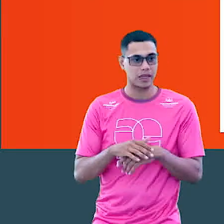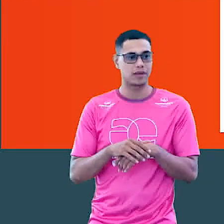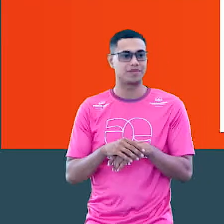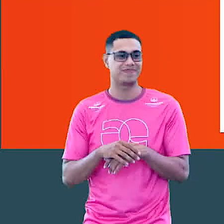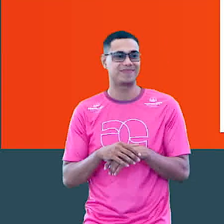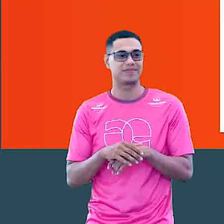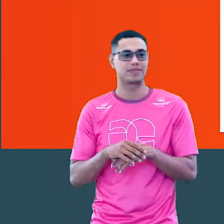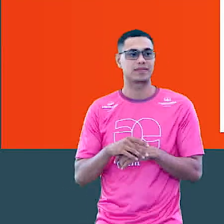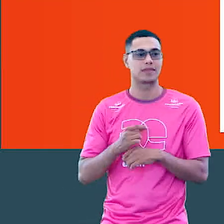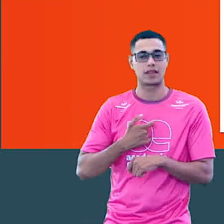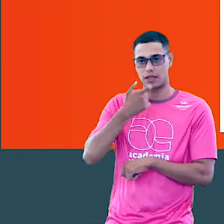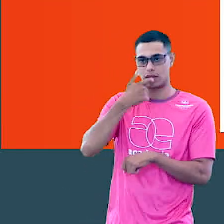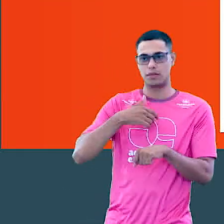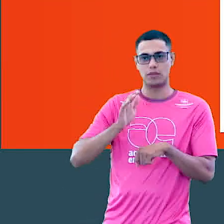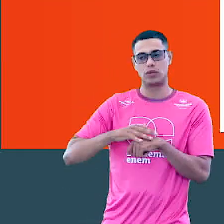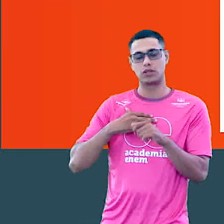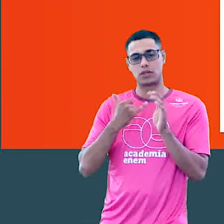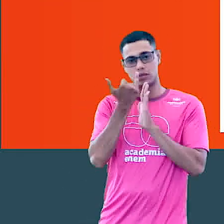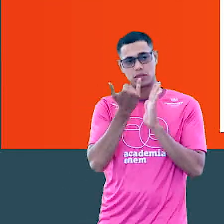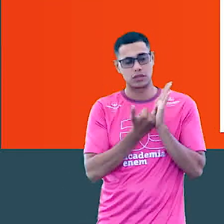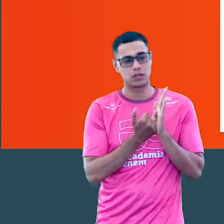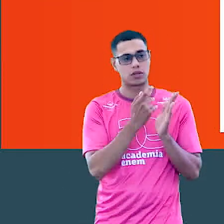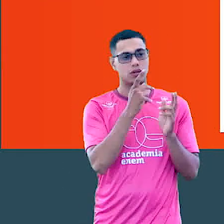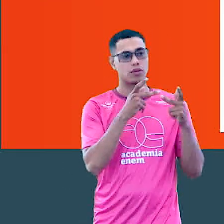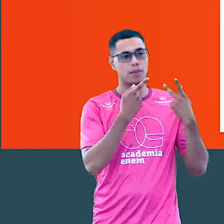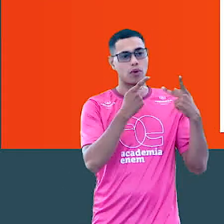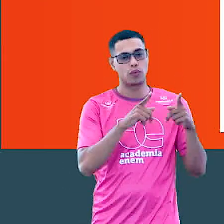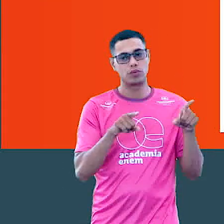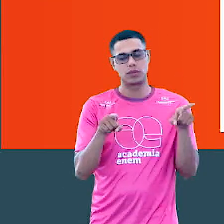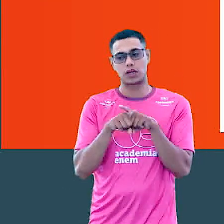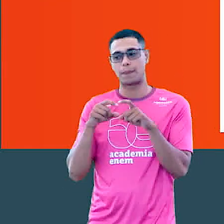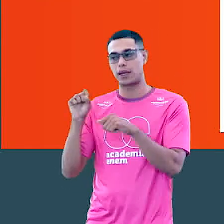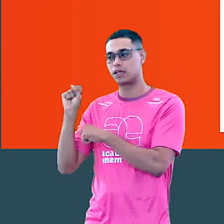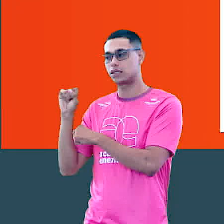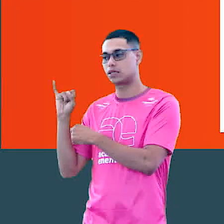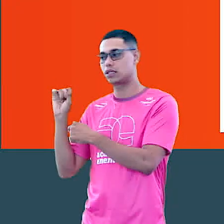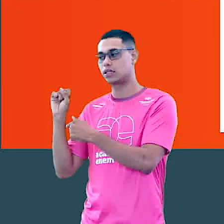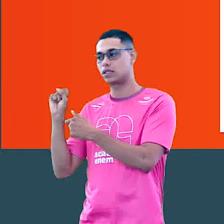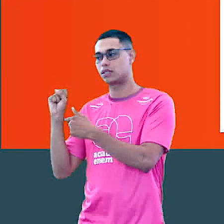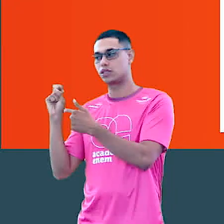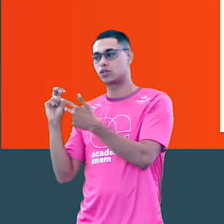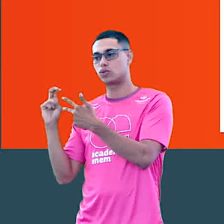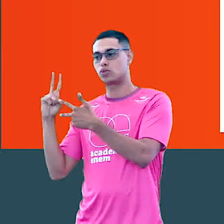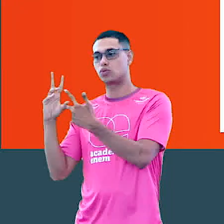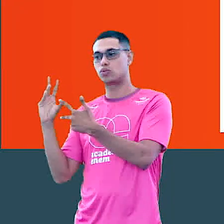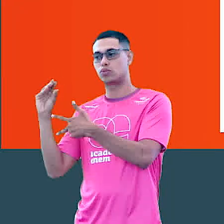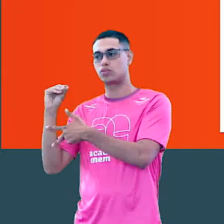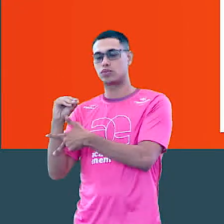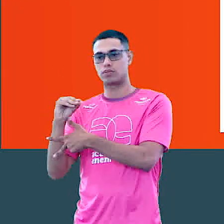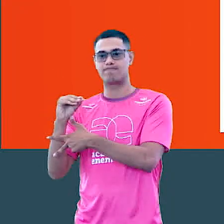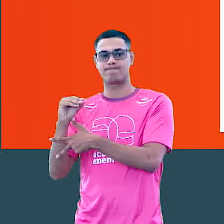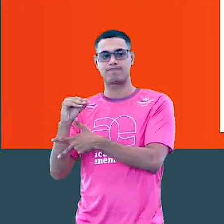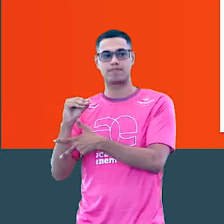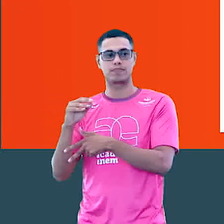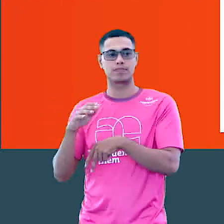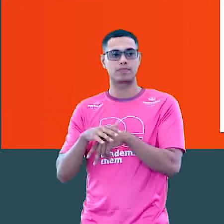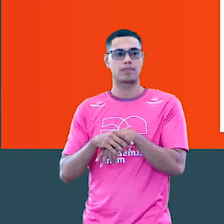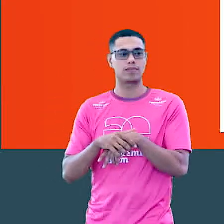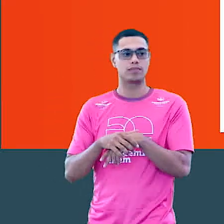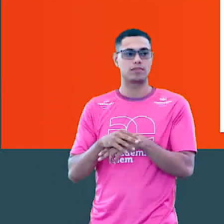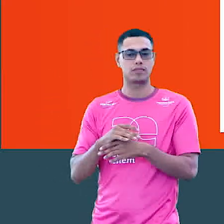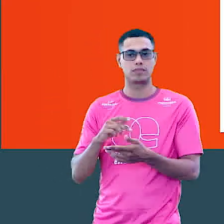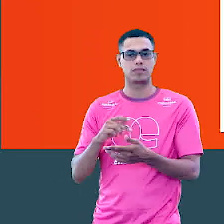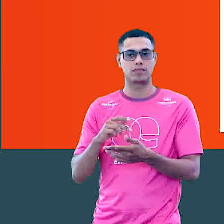Eu posso me inscrever tanto no ProUni quanto no SISU ao mesmo tempo? Ou eu preciso me inscrever obrigatoriamente só em um?